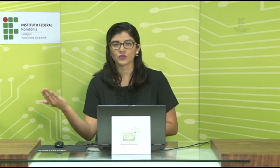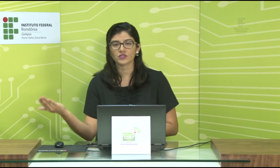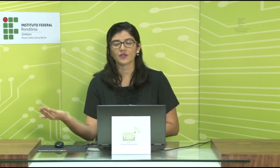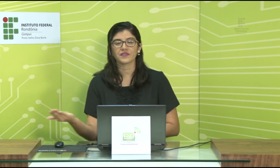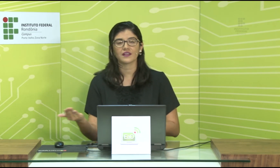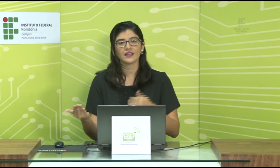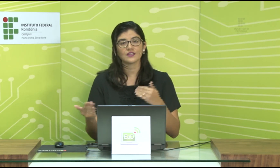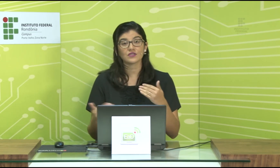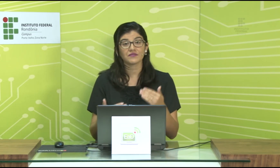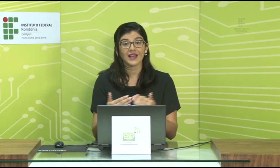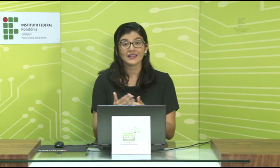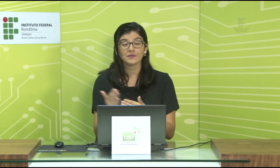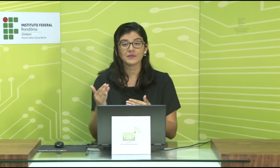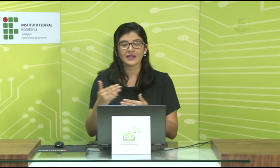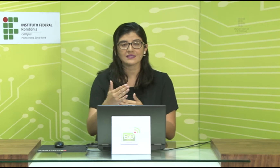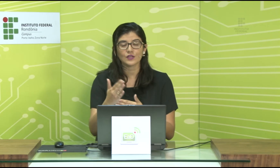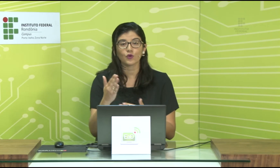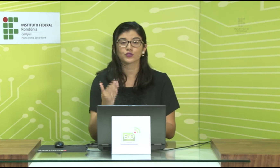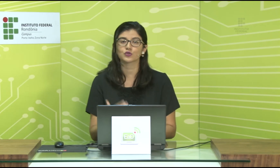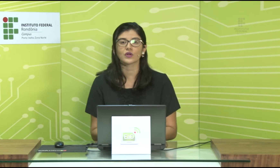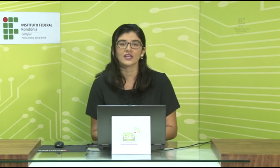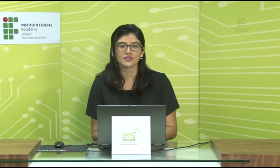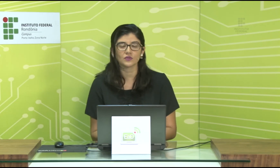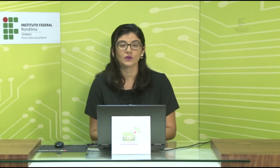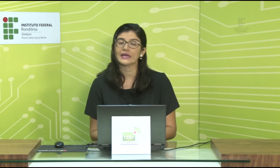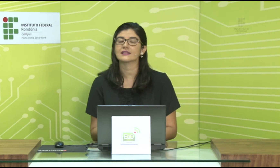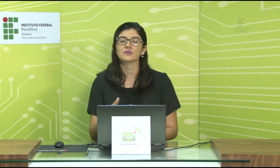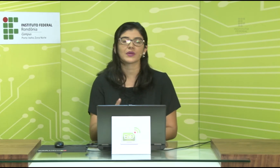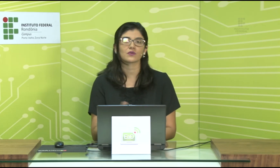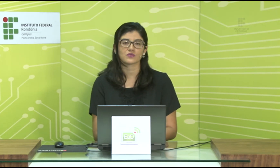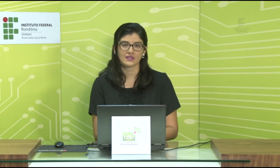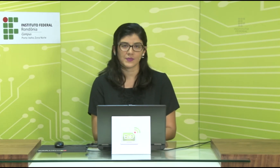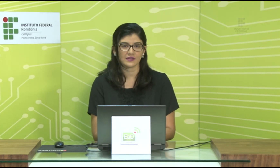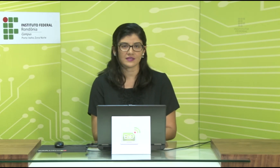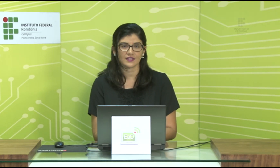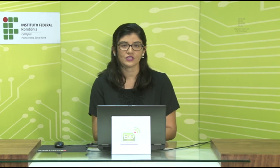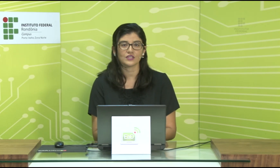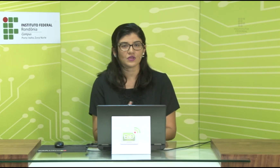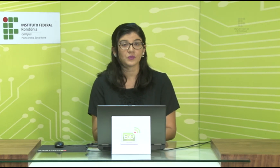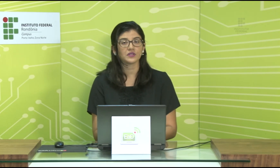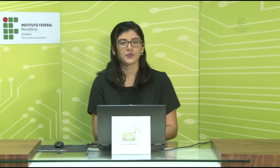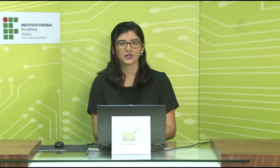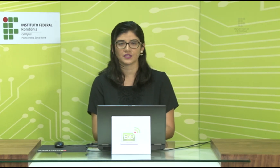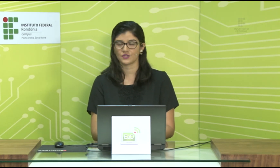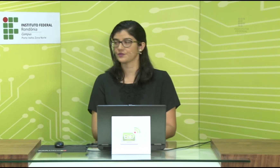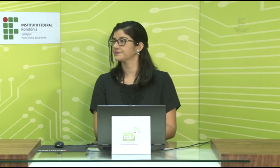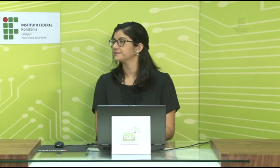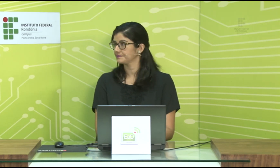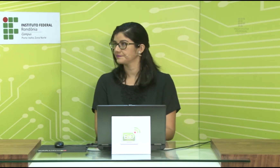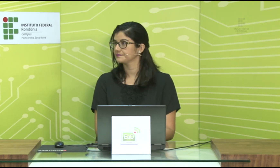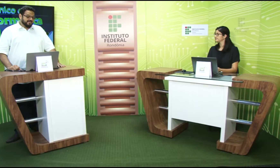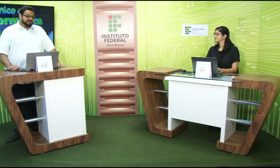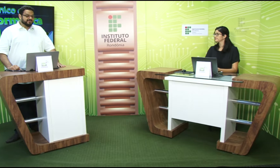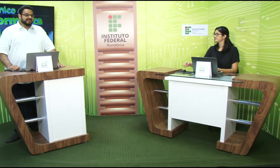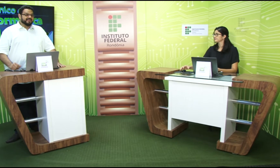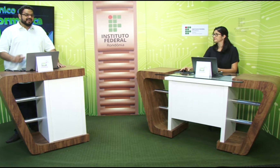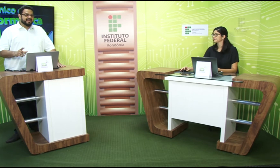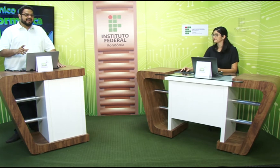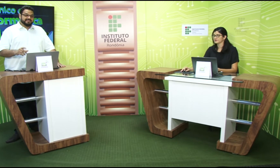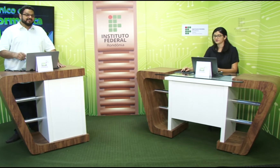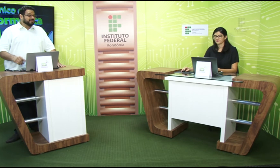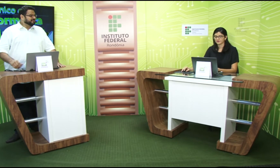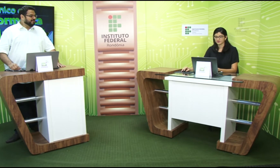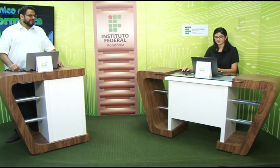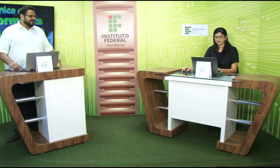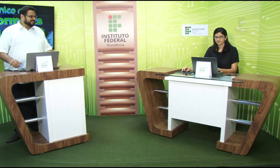o autor tal fala isso e vai, assim, costurando esse percurso da aprendizagem. Isso é muito importante. Professora,